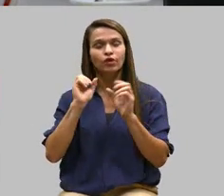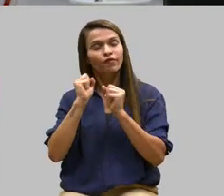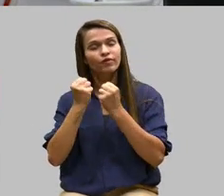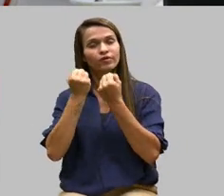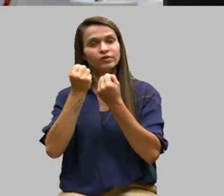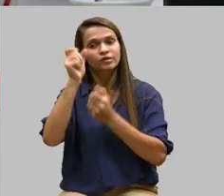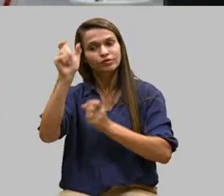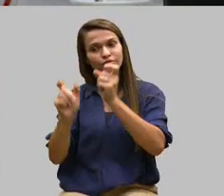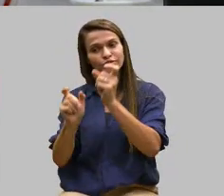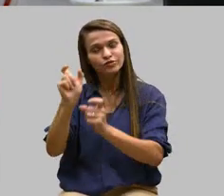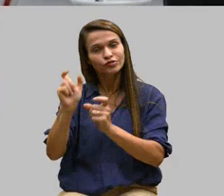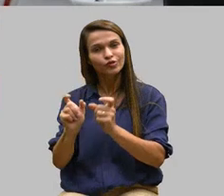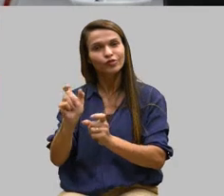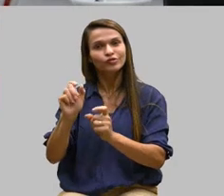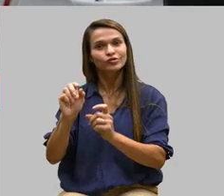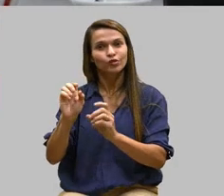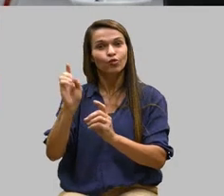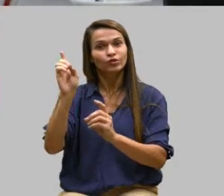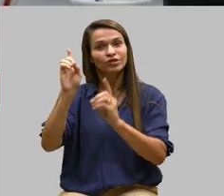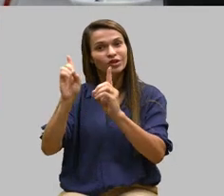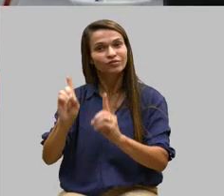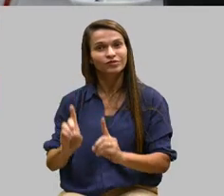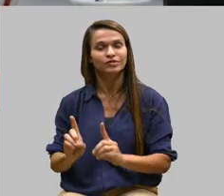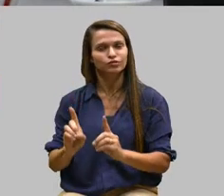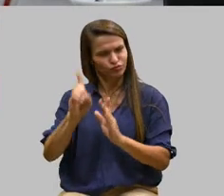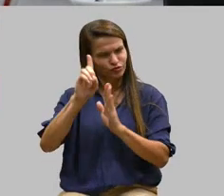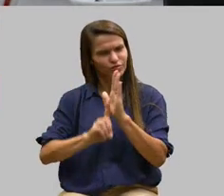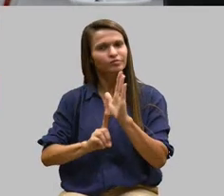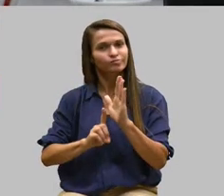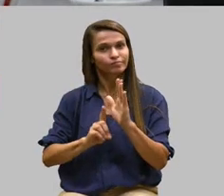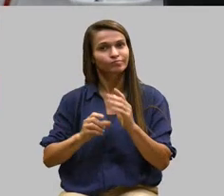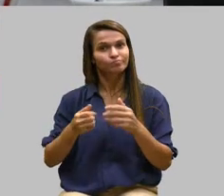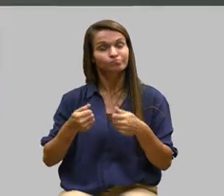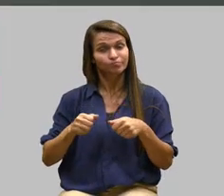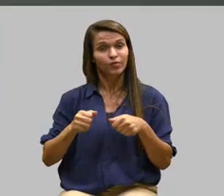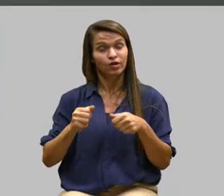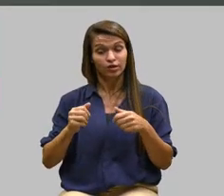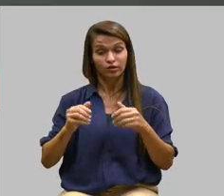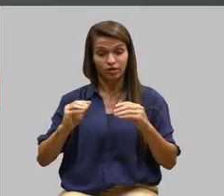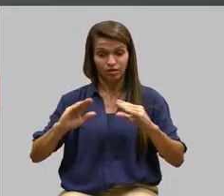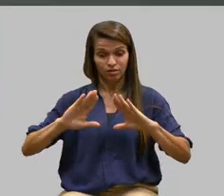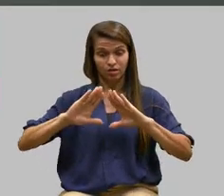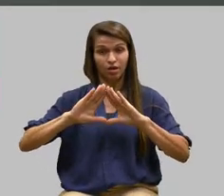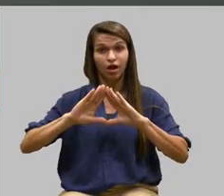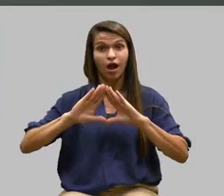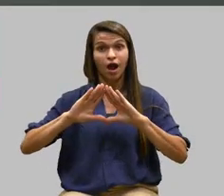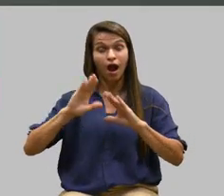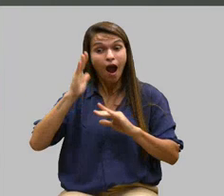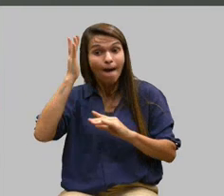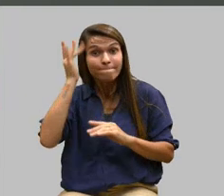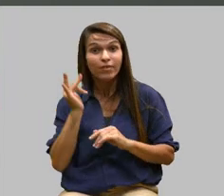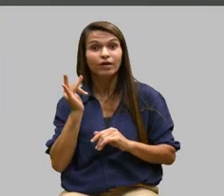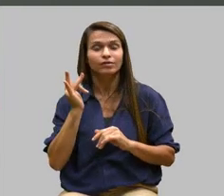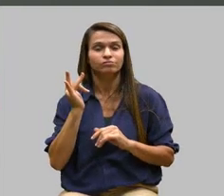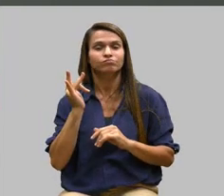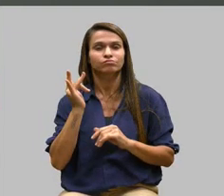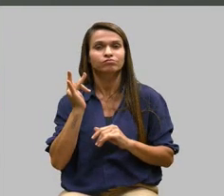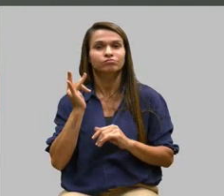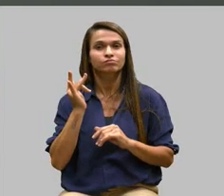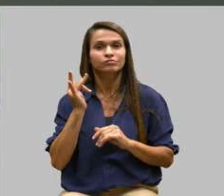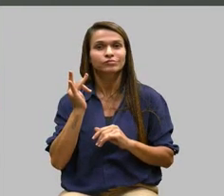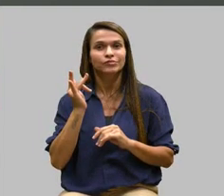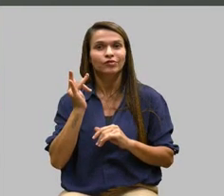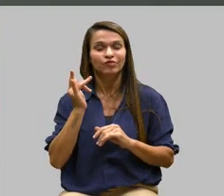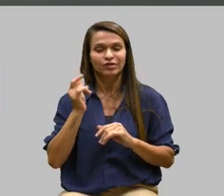com deficiência e esta casa mais uma vez amanhã estará iluminando a